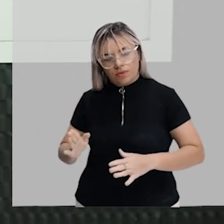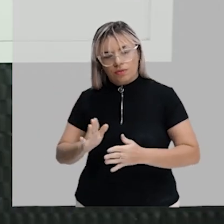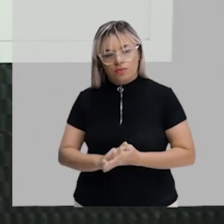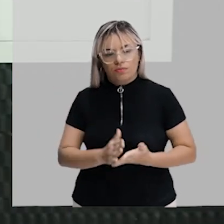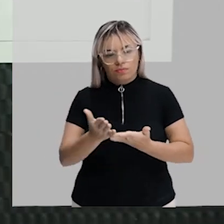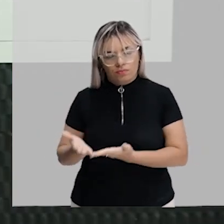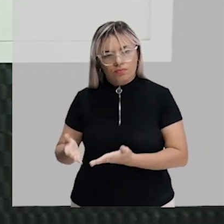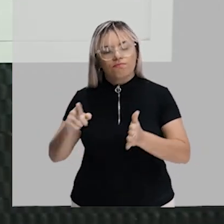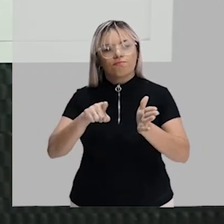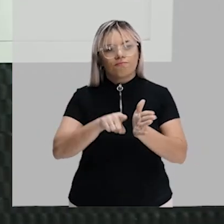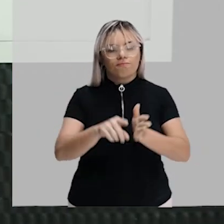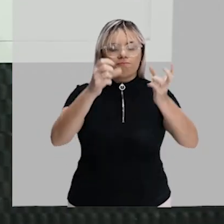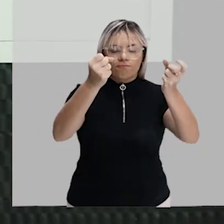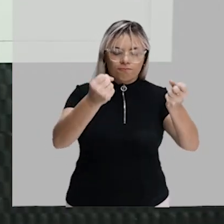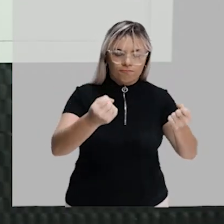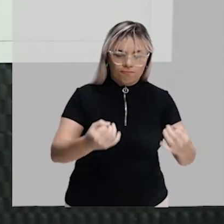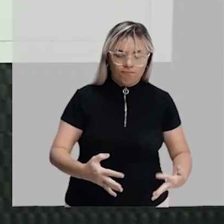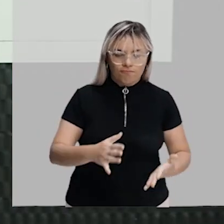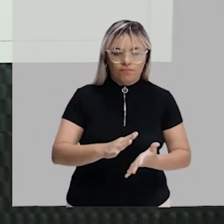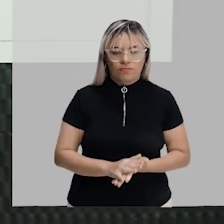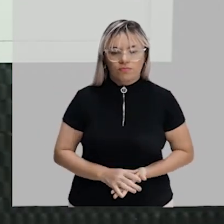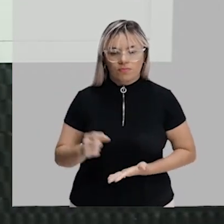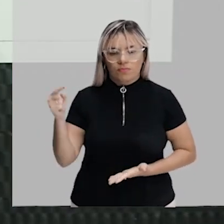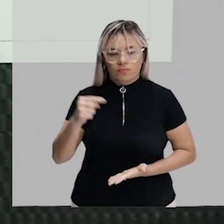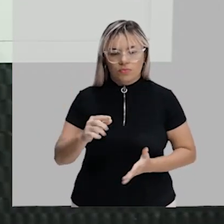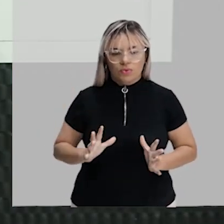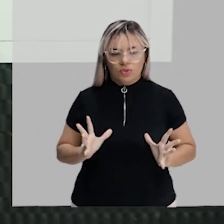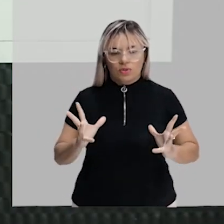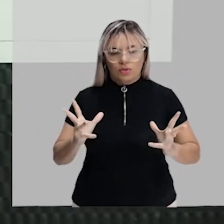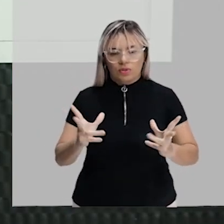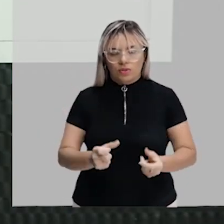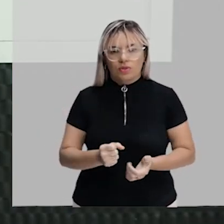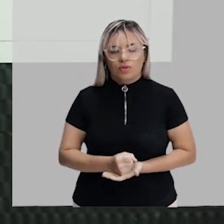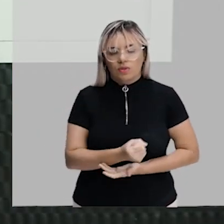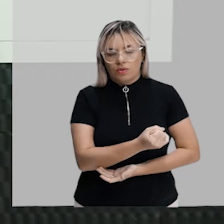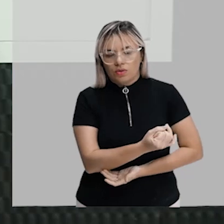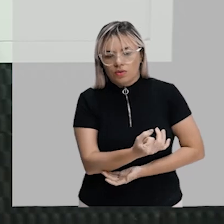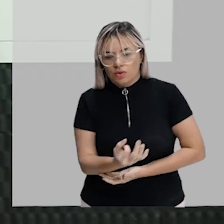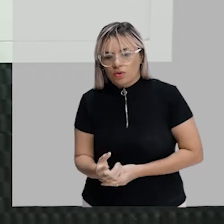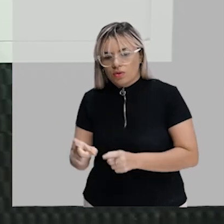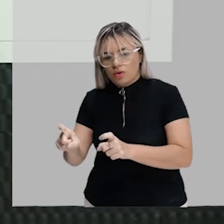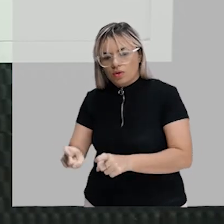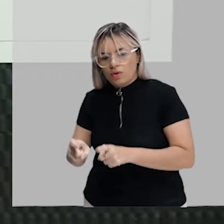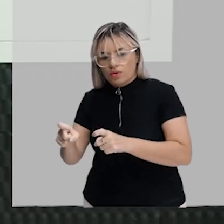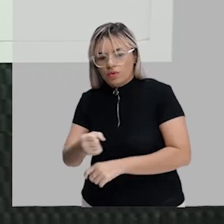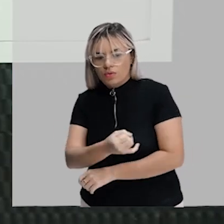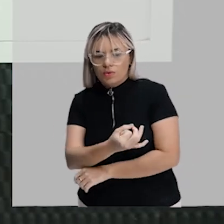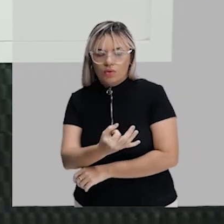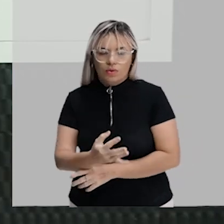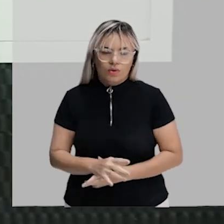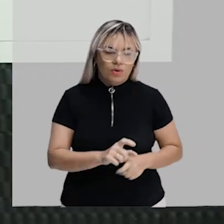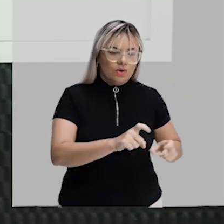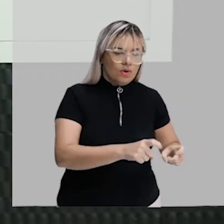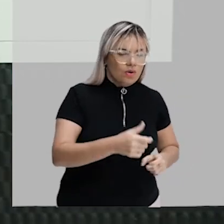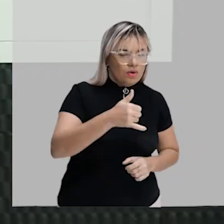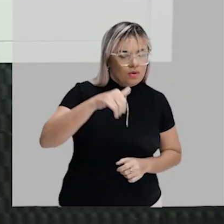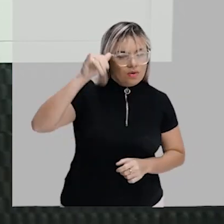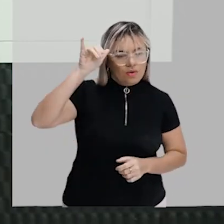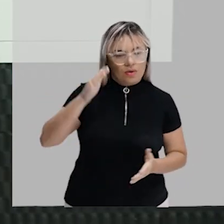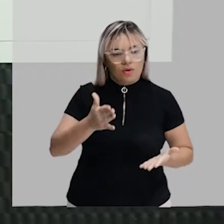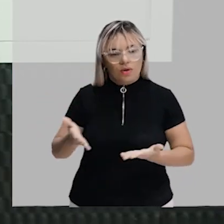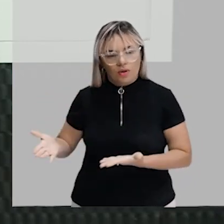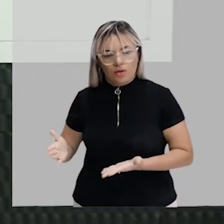na questão, ele diz desse total, quanto é destinado à agricultura, agropecuária. Então ele